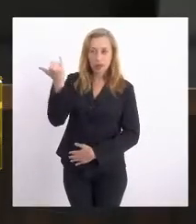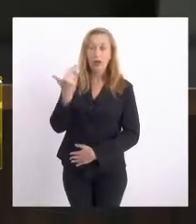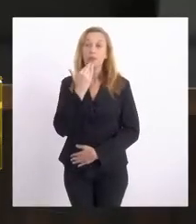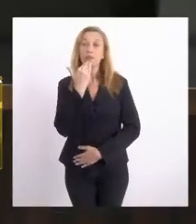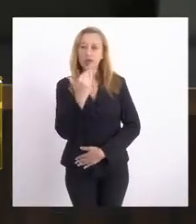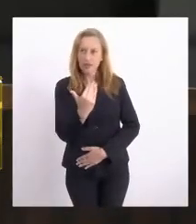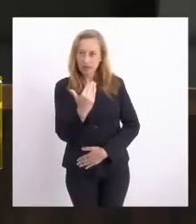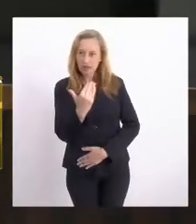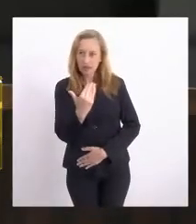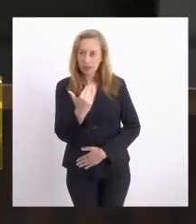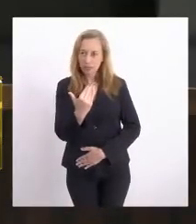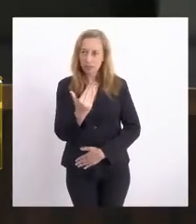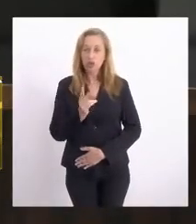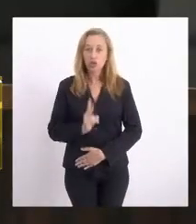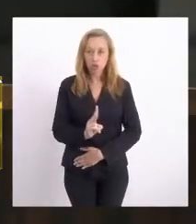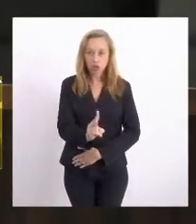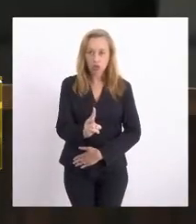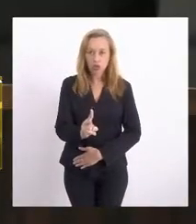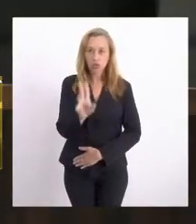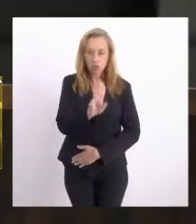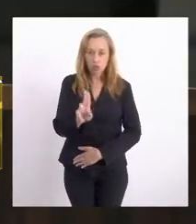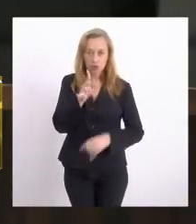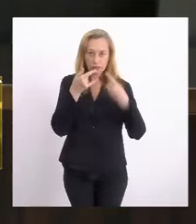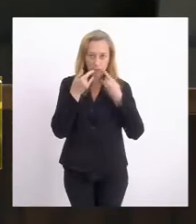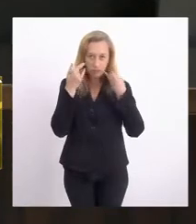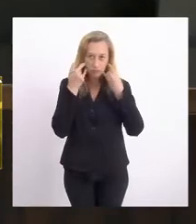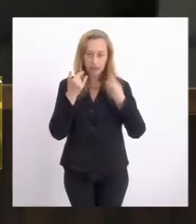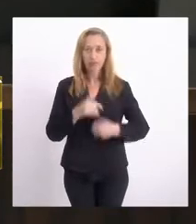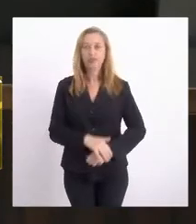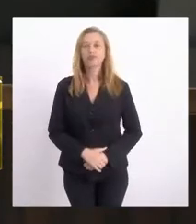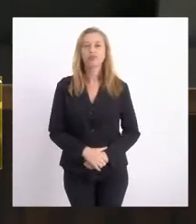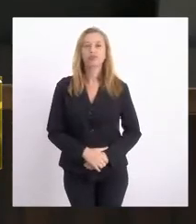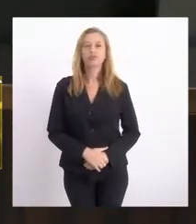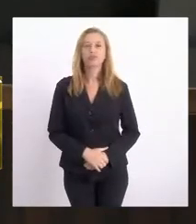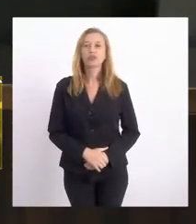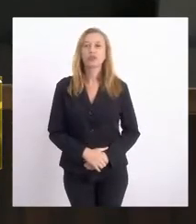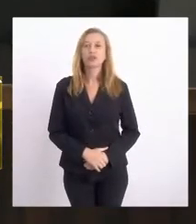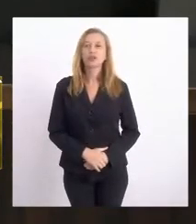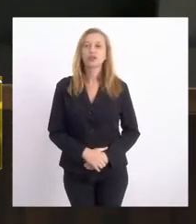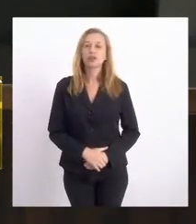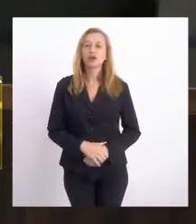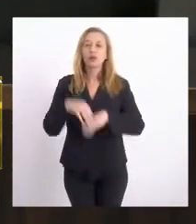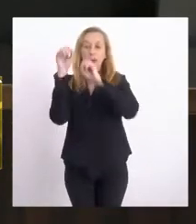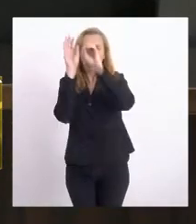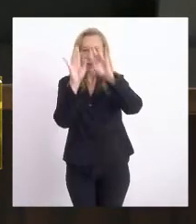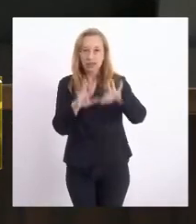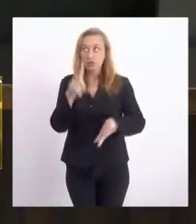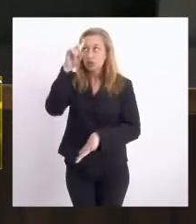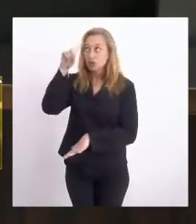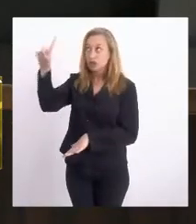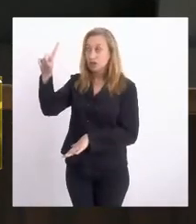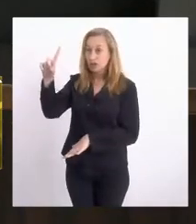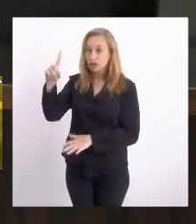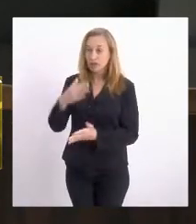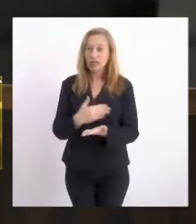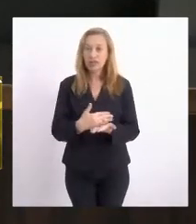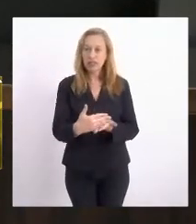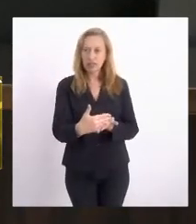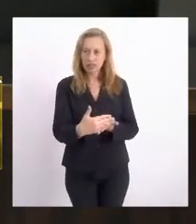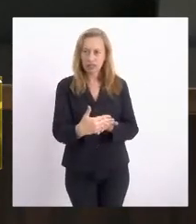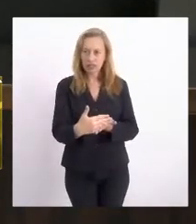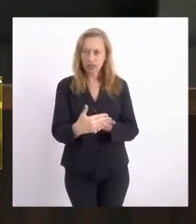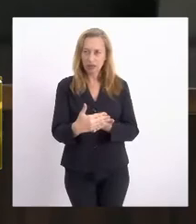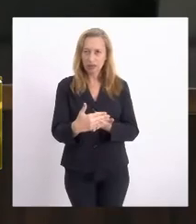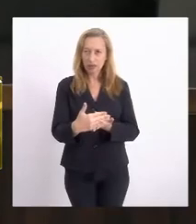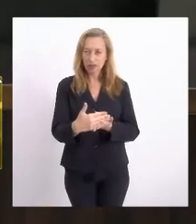pedimos por gentileza que permaneçam com a mesma e sob a proteção de Deus declaro aberta a